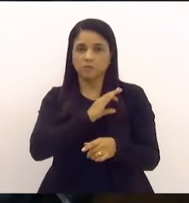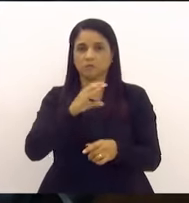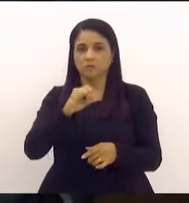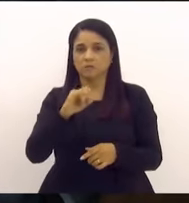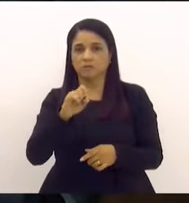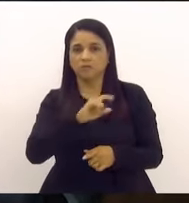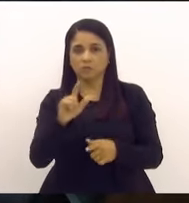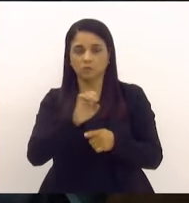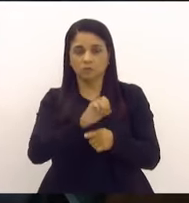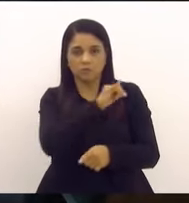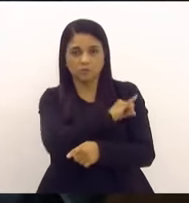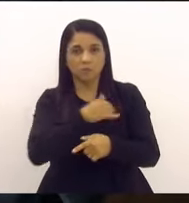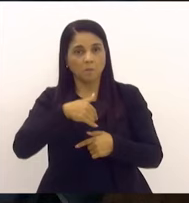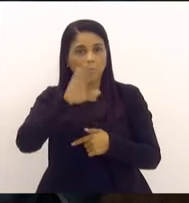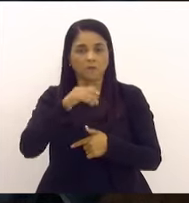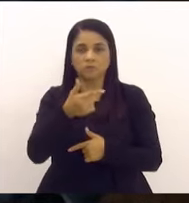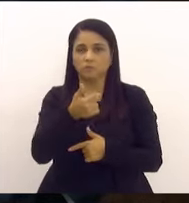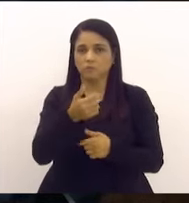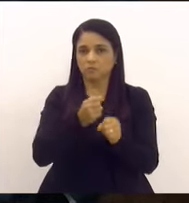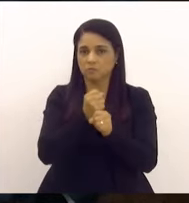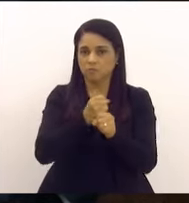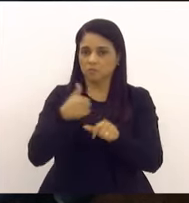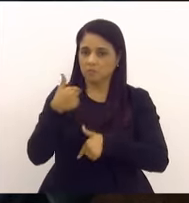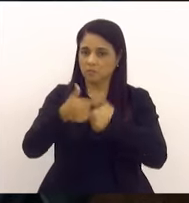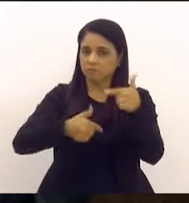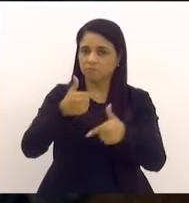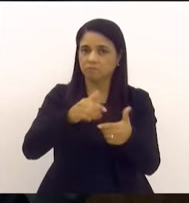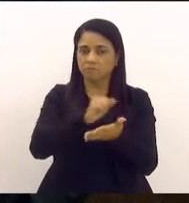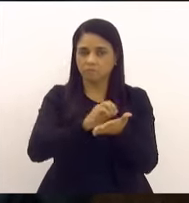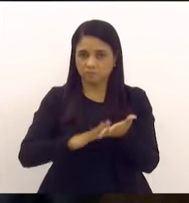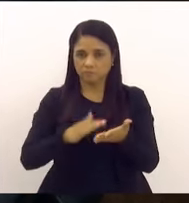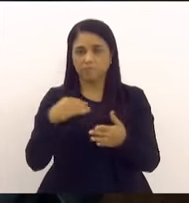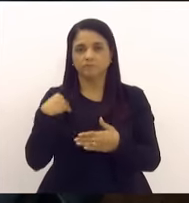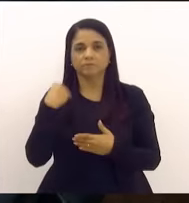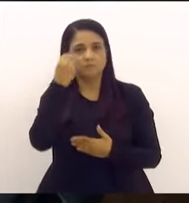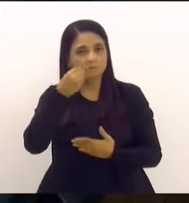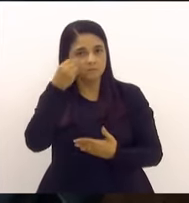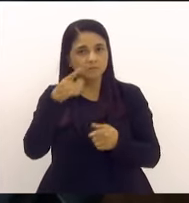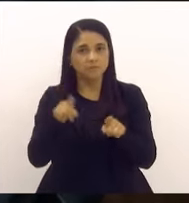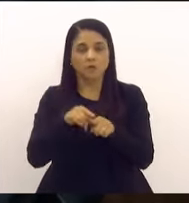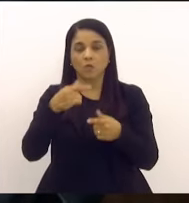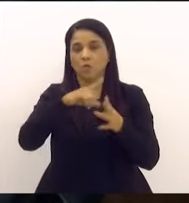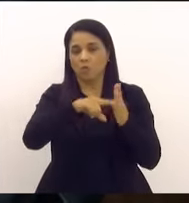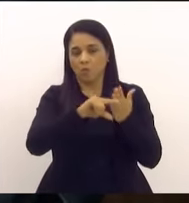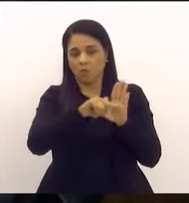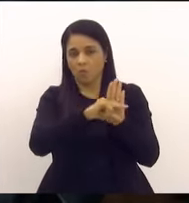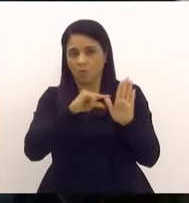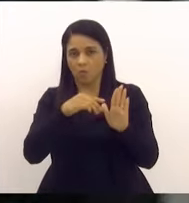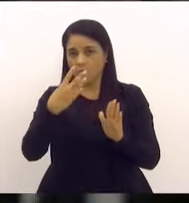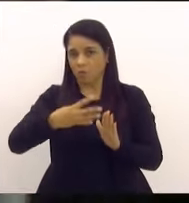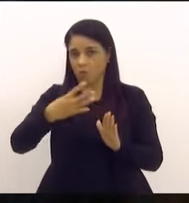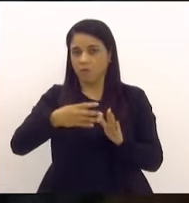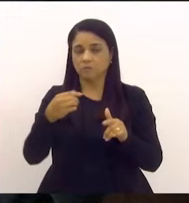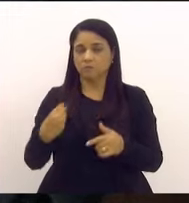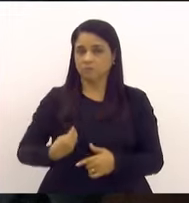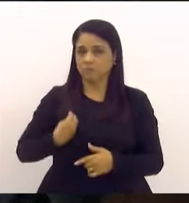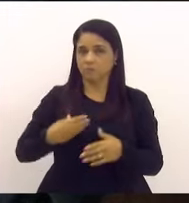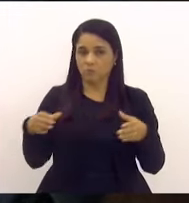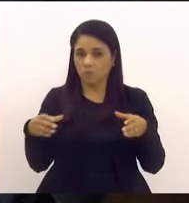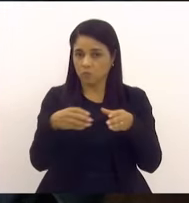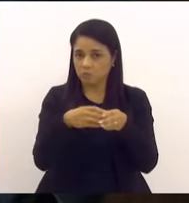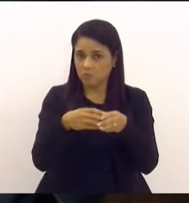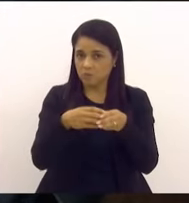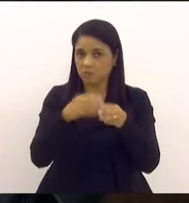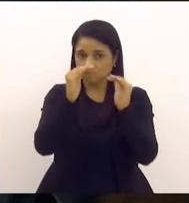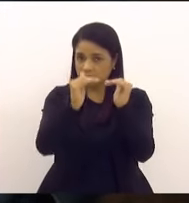de Janeiro, com mais de 12 anos de atividade no exercício das funções. Parágrafo 4º. Participarão do Conselho Superior